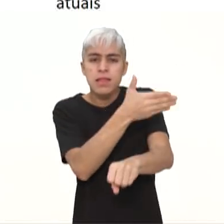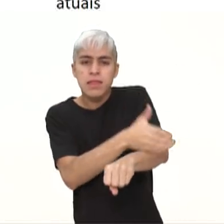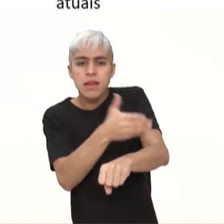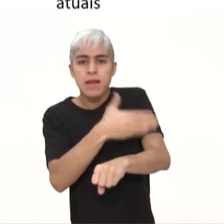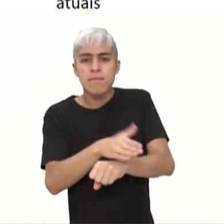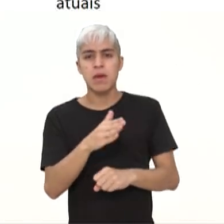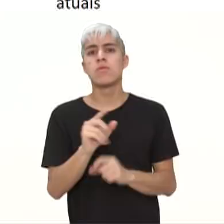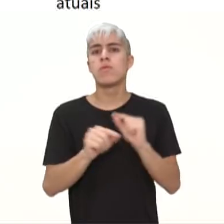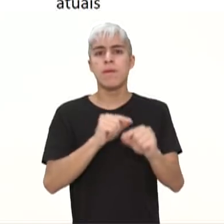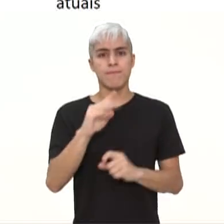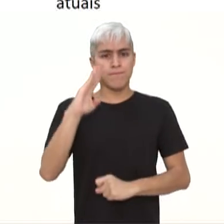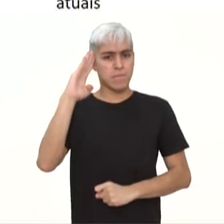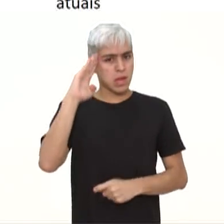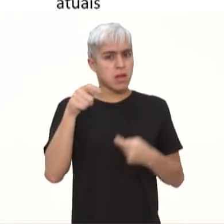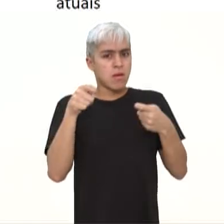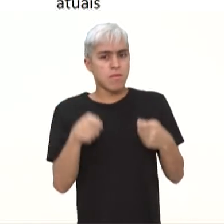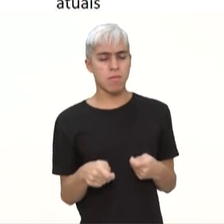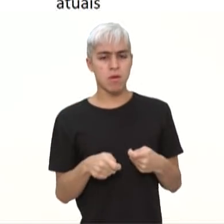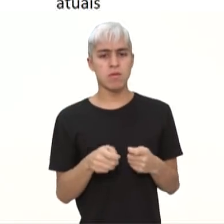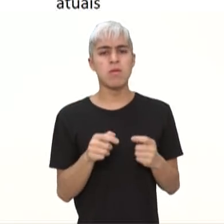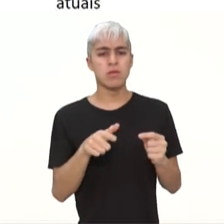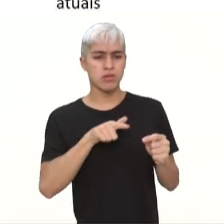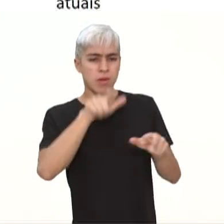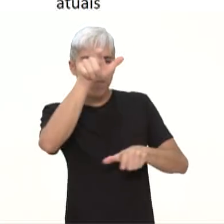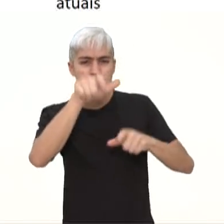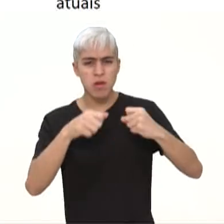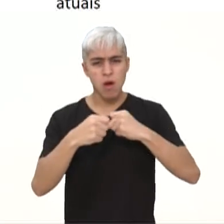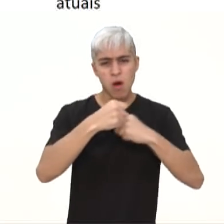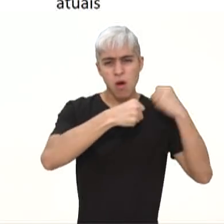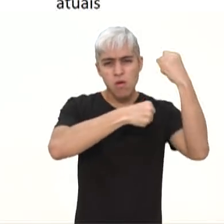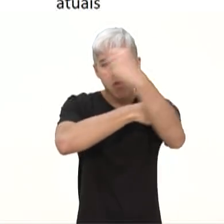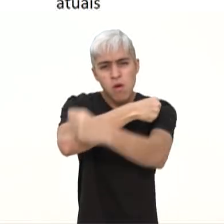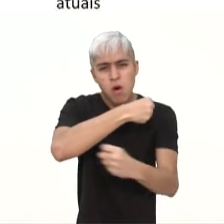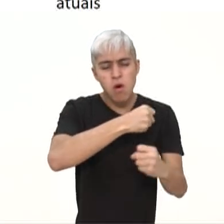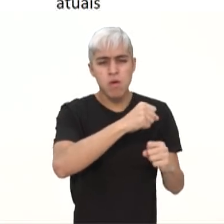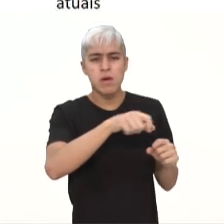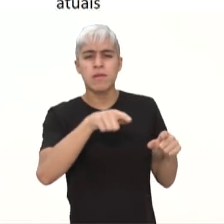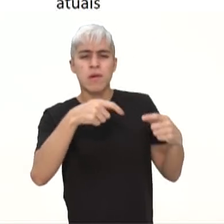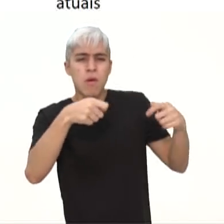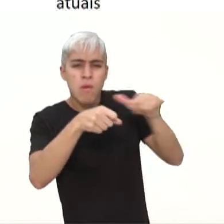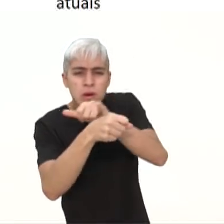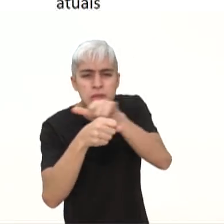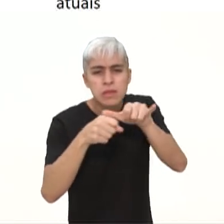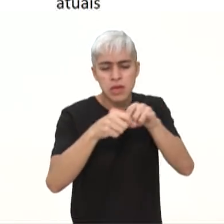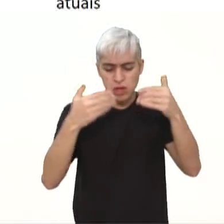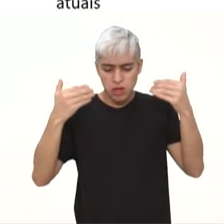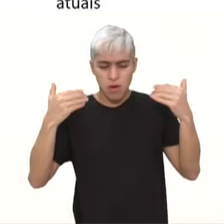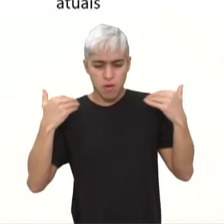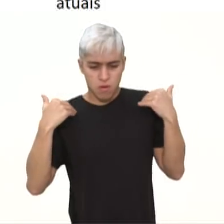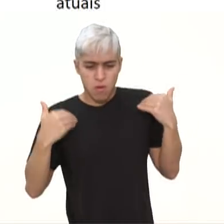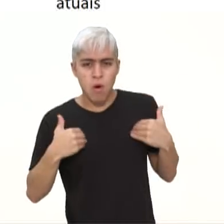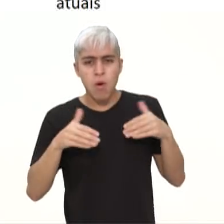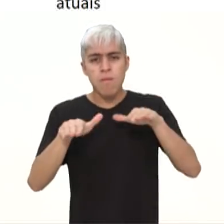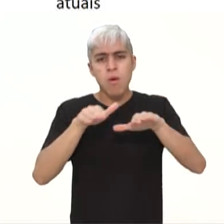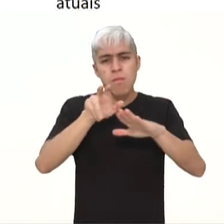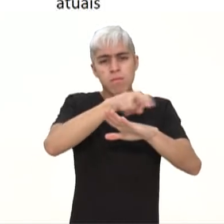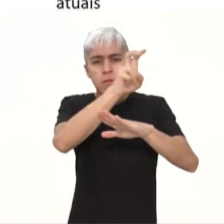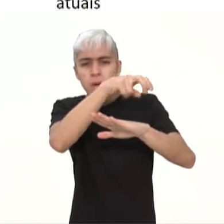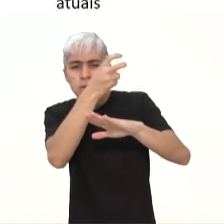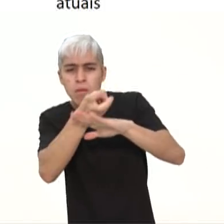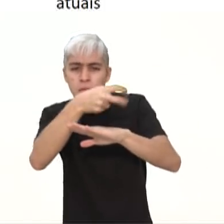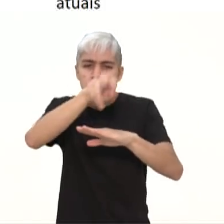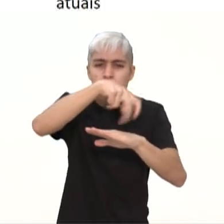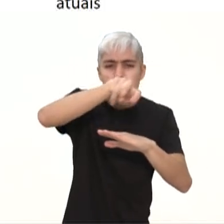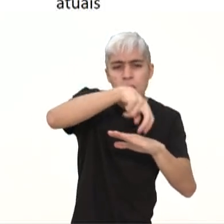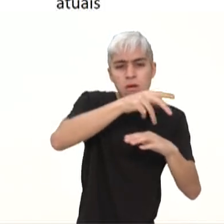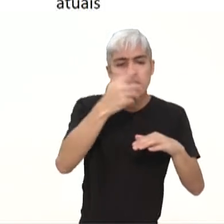período aqui, nós tínhamos ali diversos gladiadores ali que precisavam fazer ali os movimentos acrobáticos para garantir ali a sua